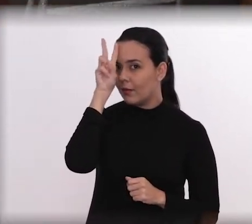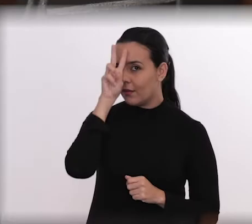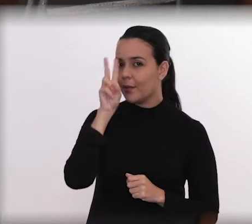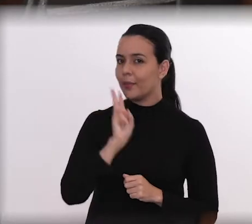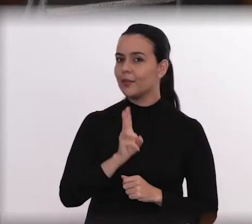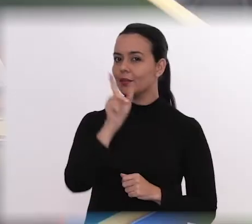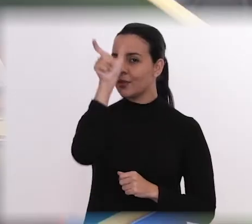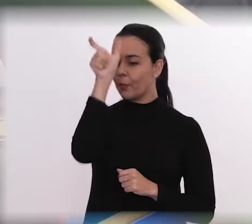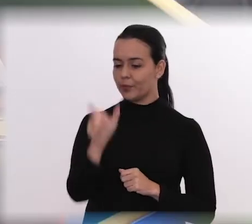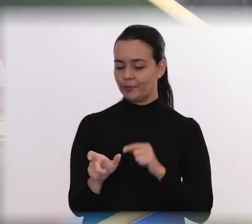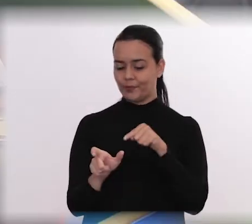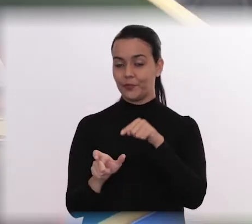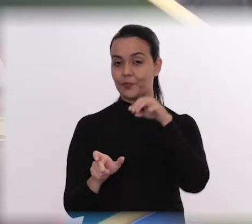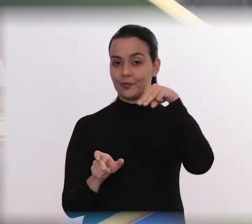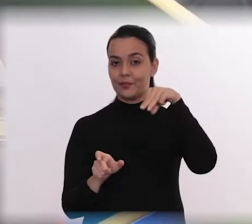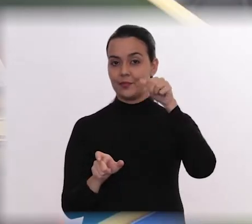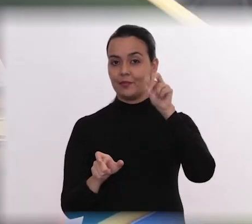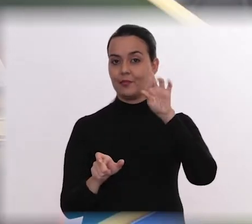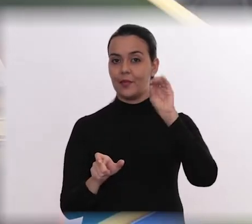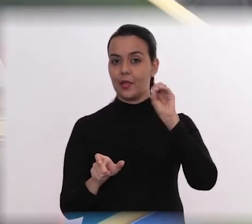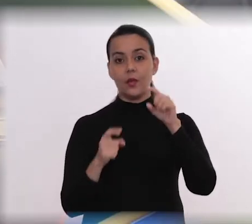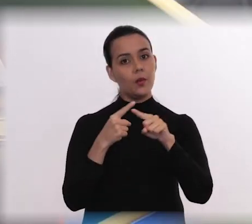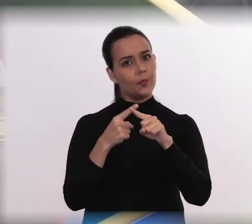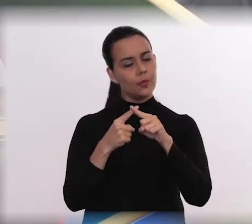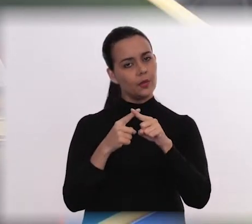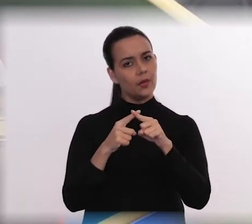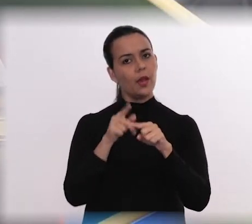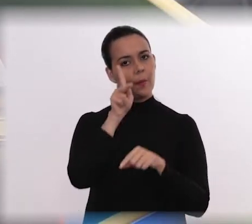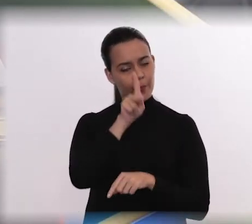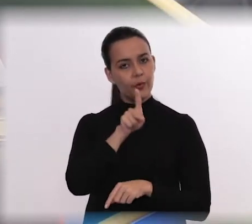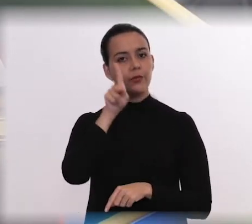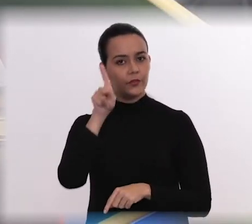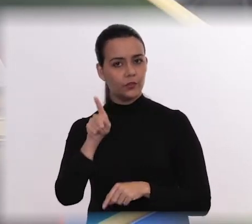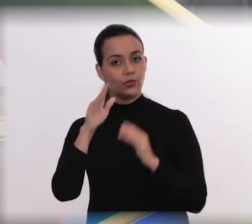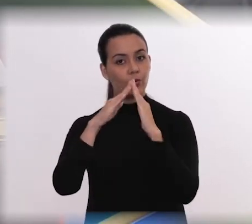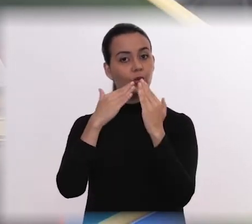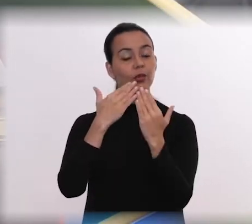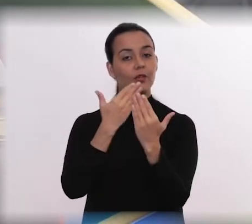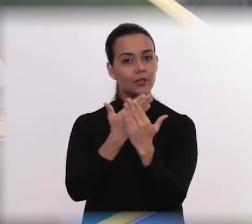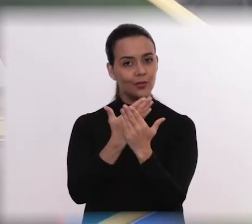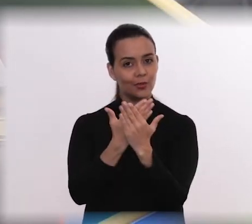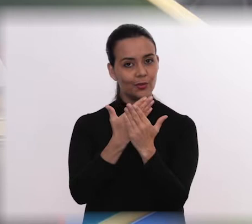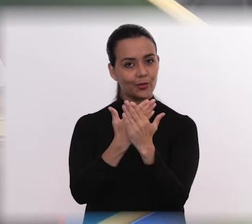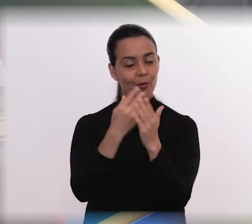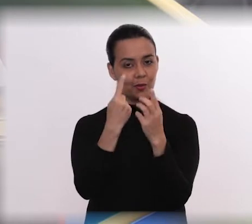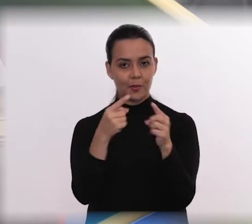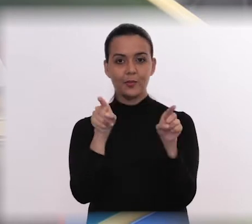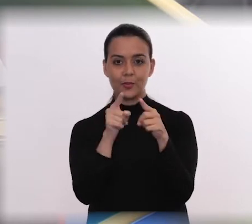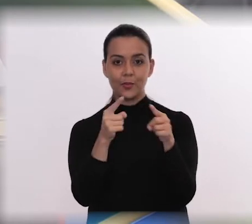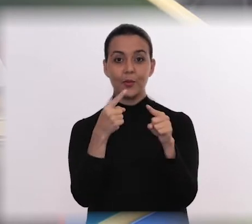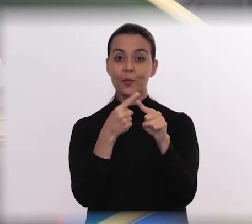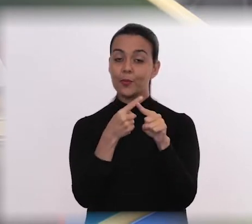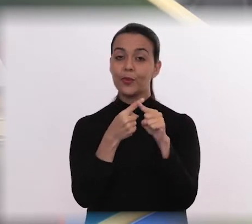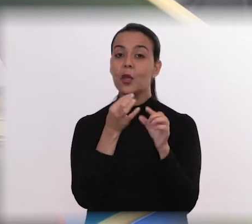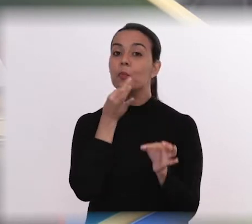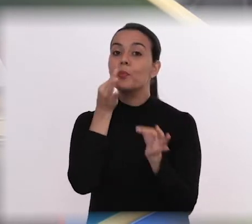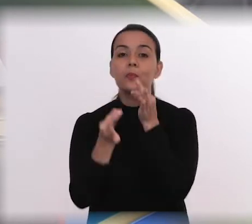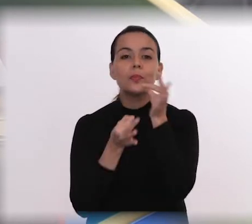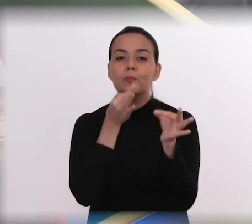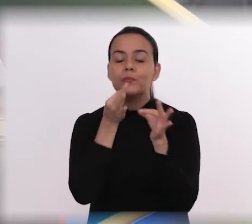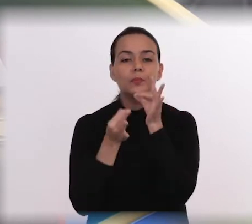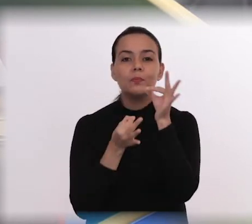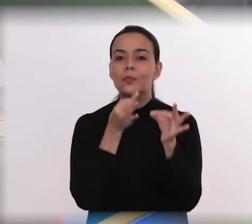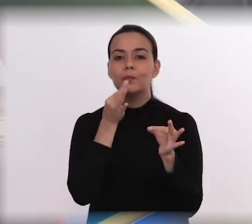do Mário de Andrade, porque ele é professor do conservatório, porque ele é um crítico de